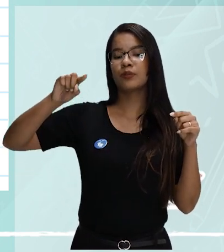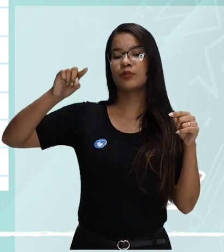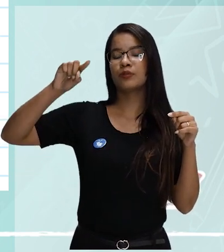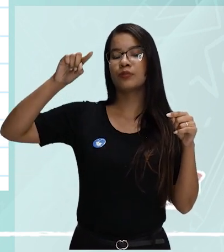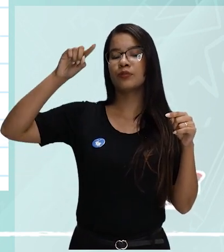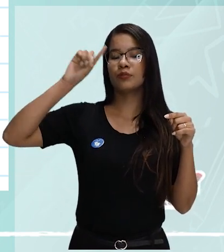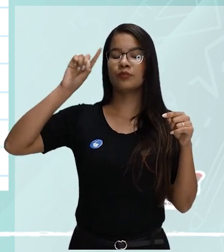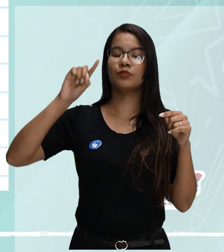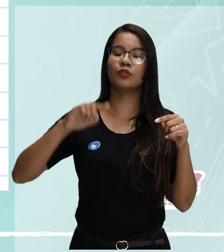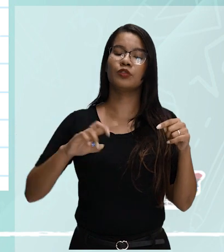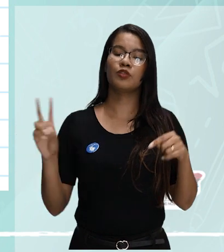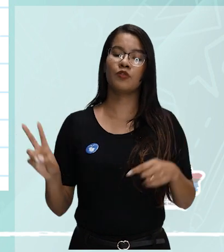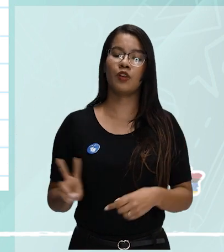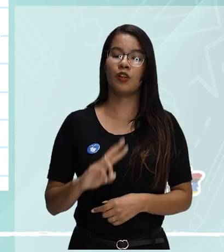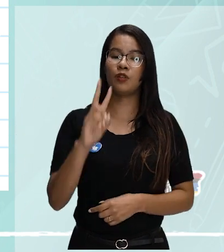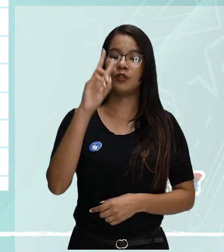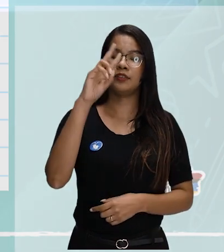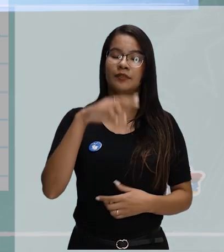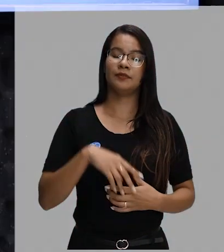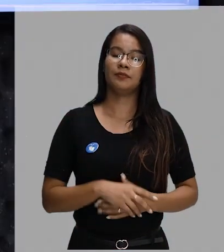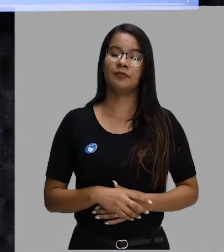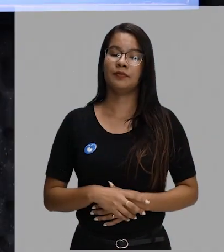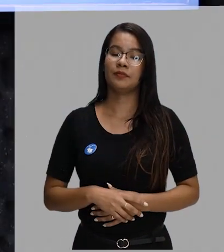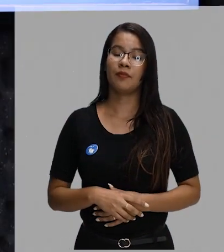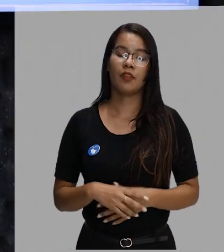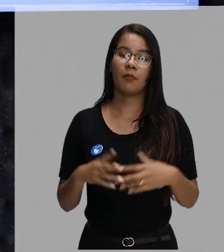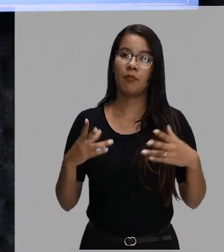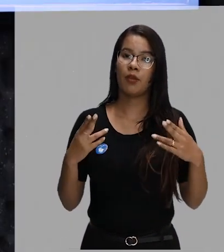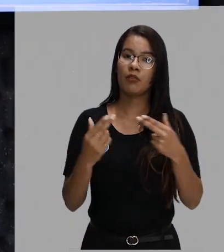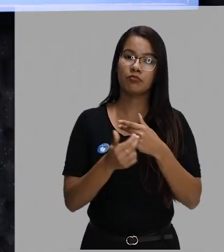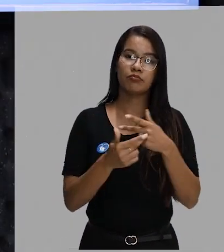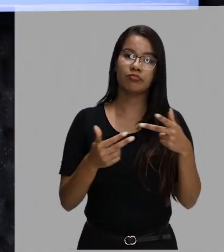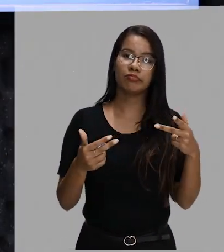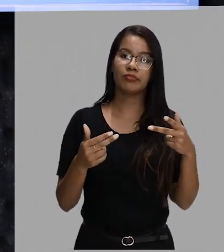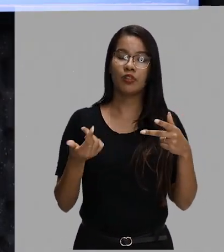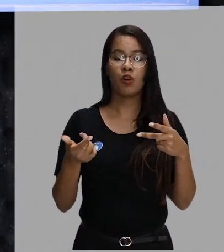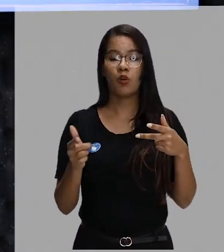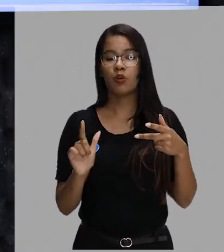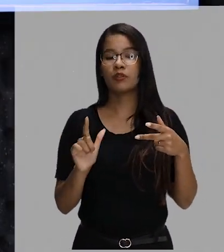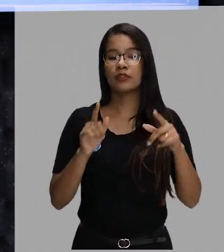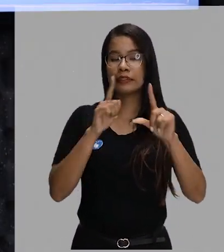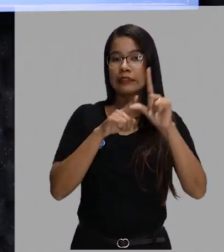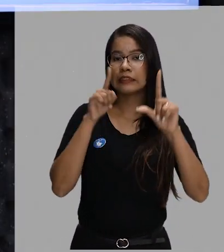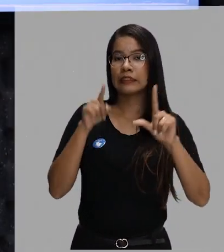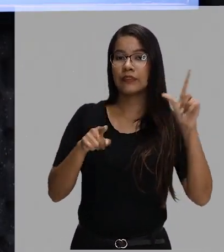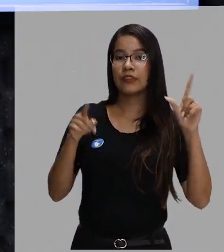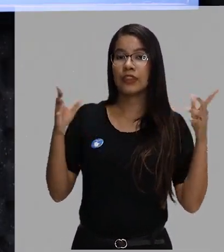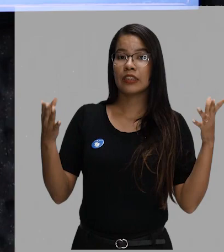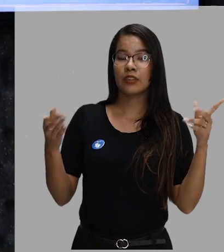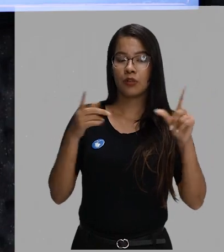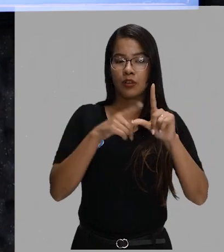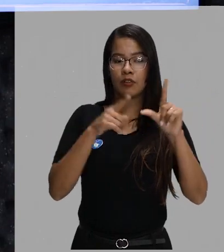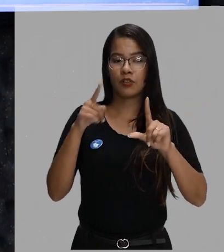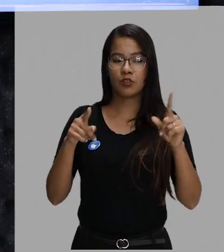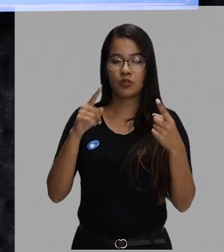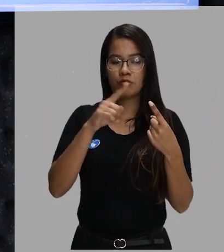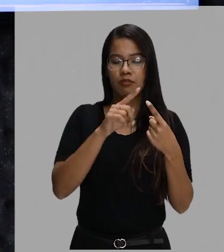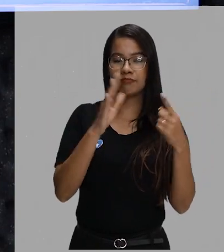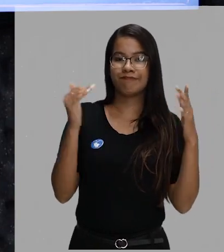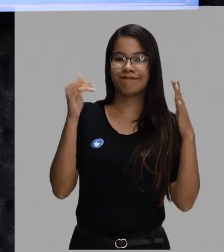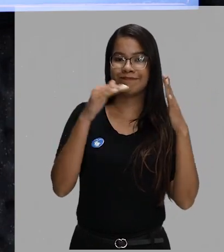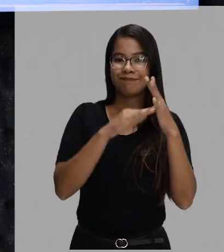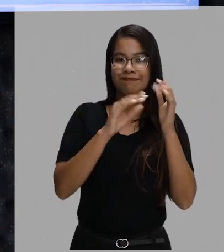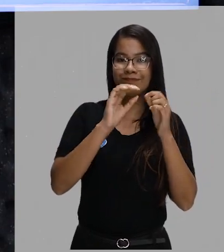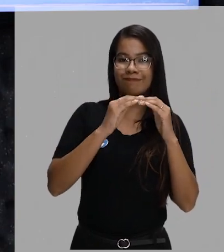partir do momento que tu aumenta x. A mesma coisa esse gráfico aqui. Tá? Então, o gráfico de uma função crescente é um